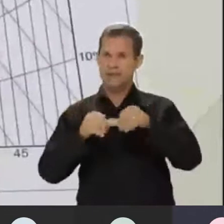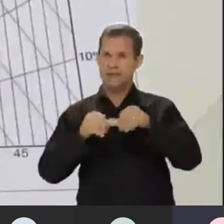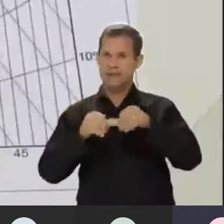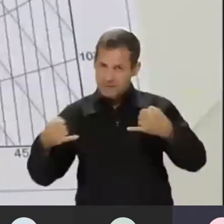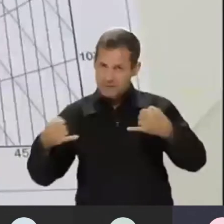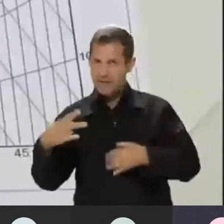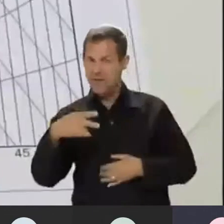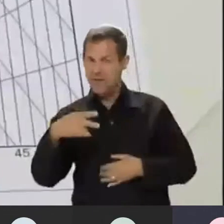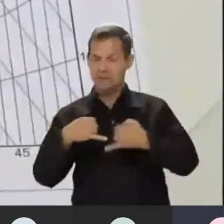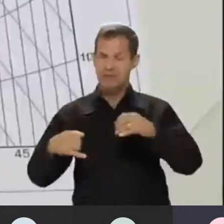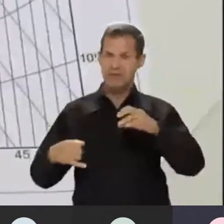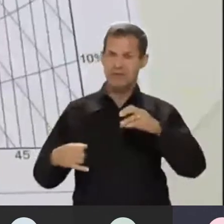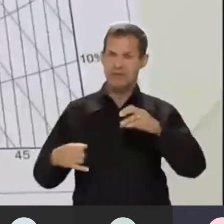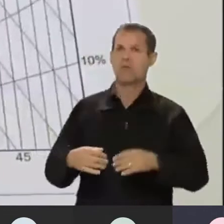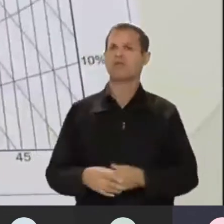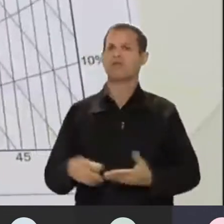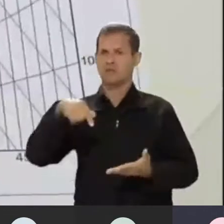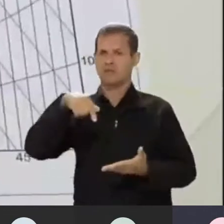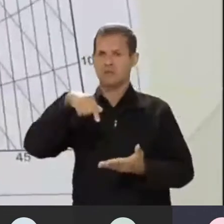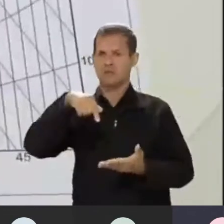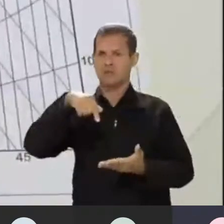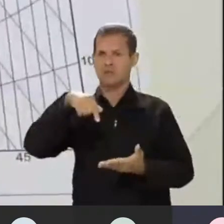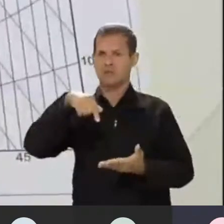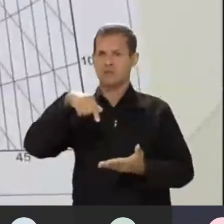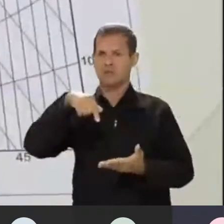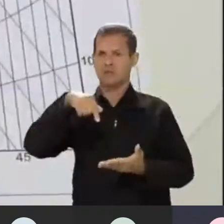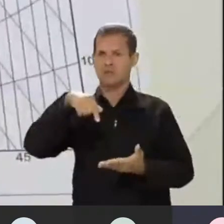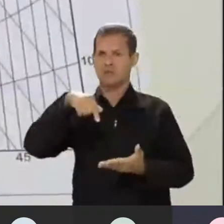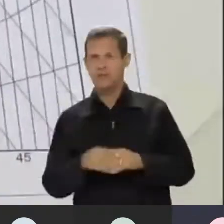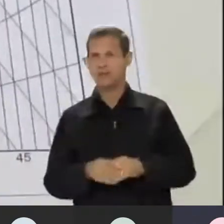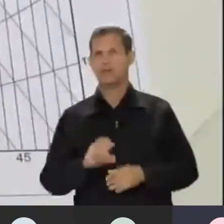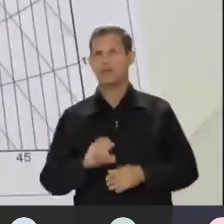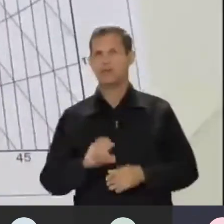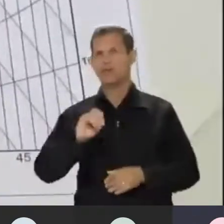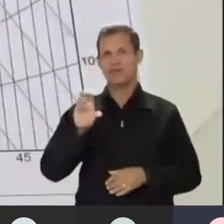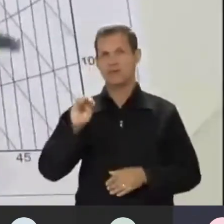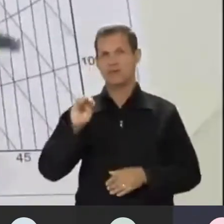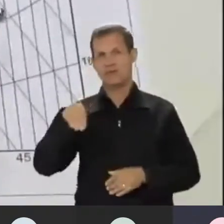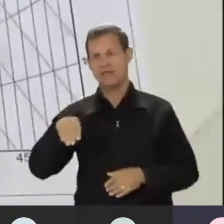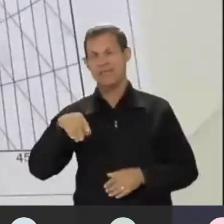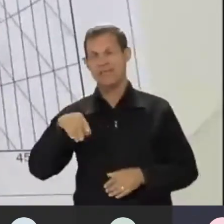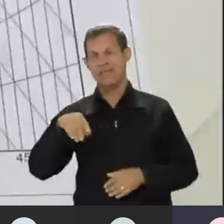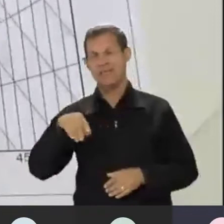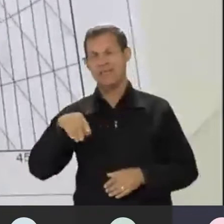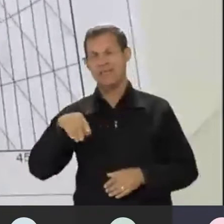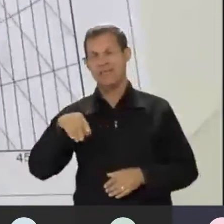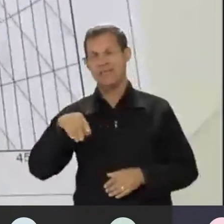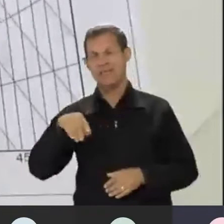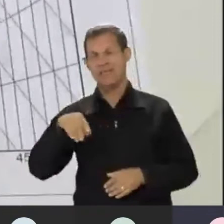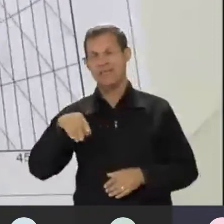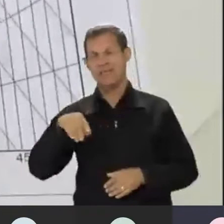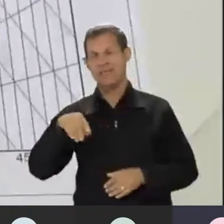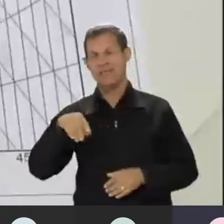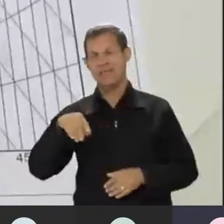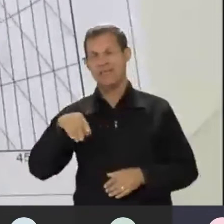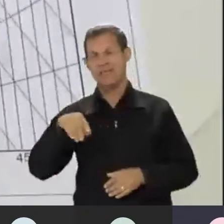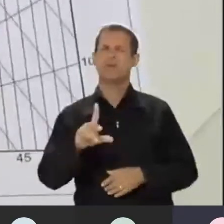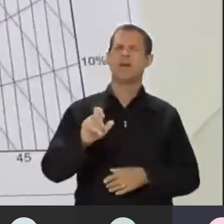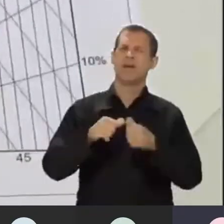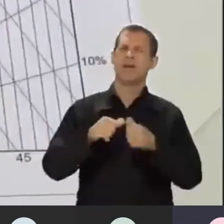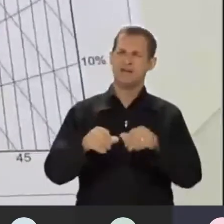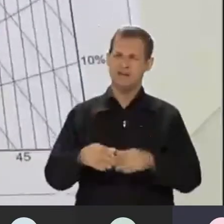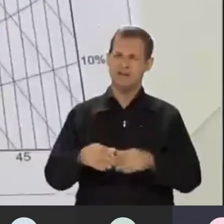linha maior e essa linha menor. Então, aqui no meio, que seria meu meio centímetro, eu teria 75%. Aqui, mais